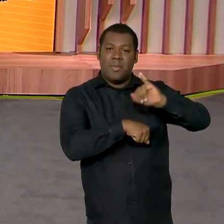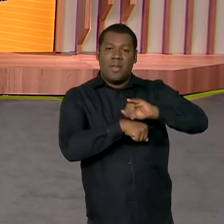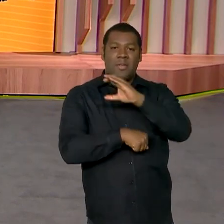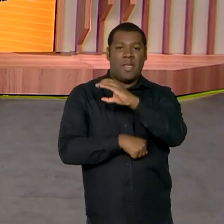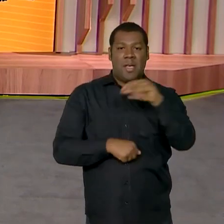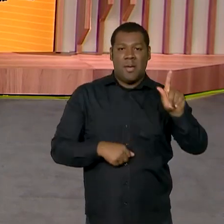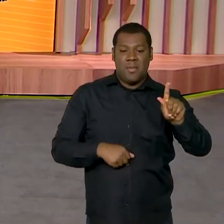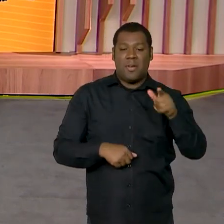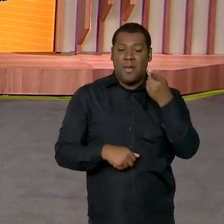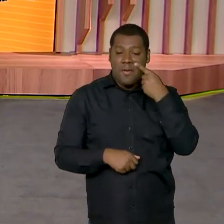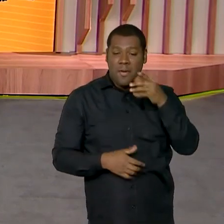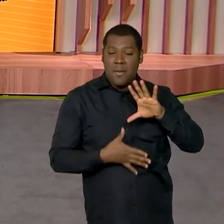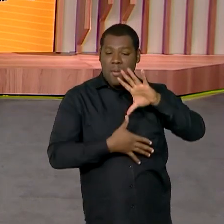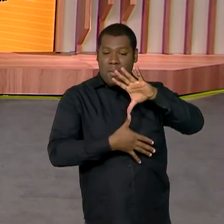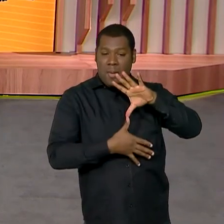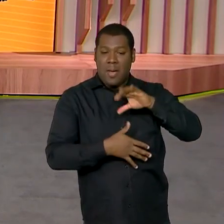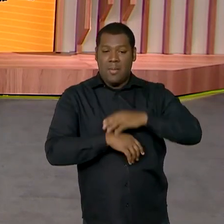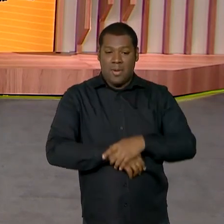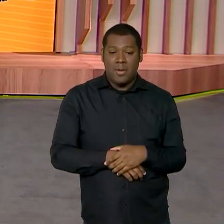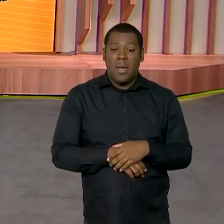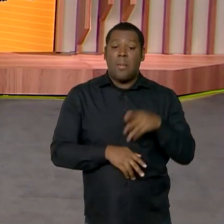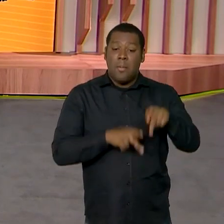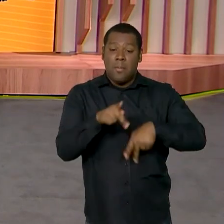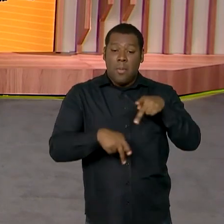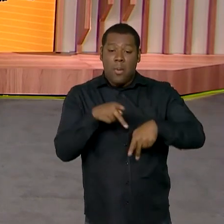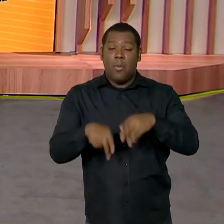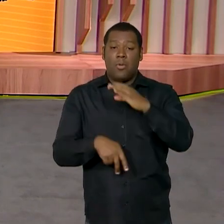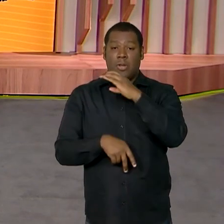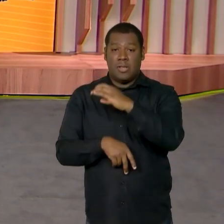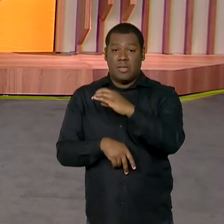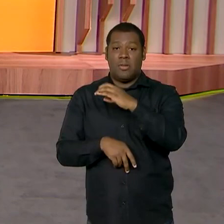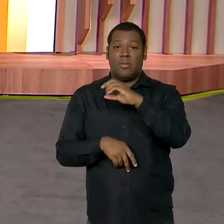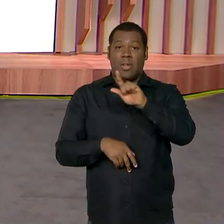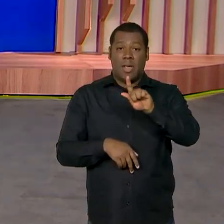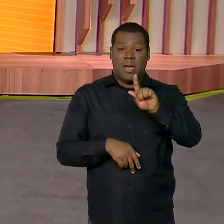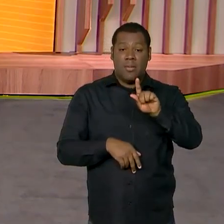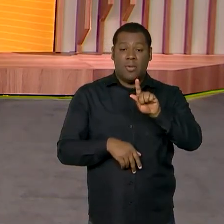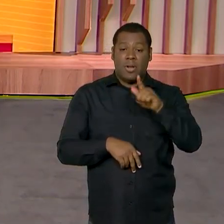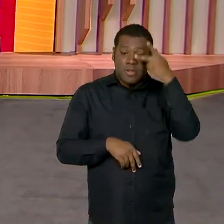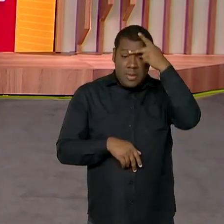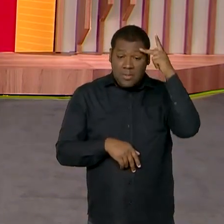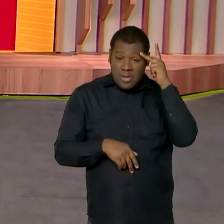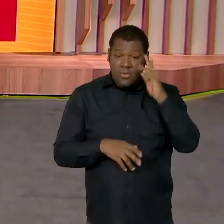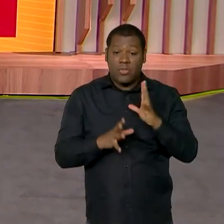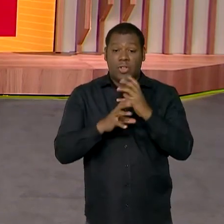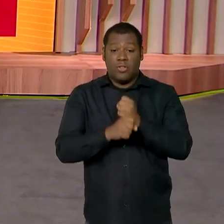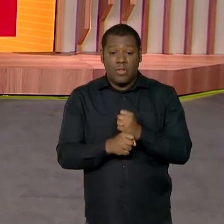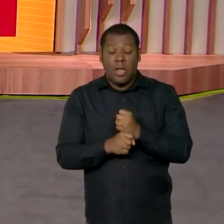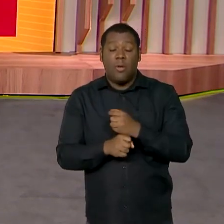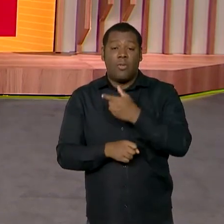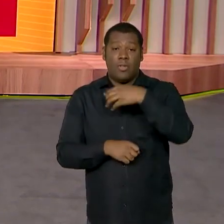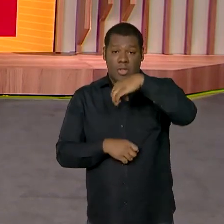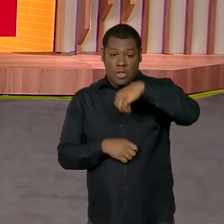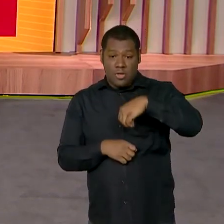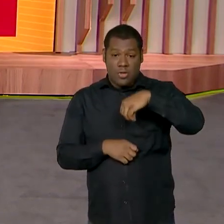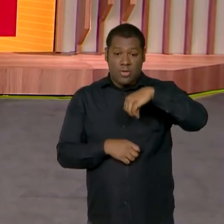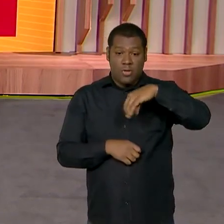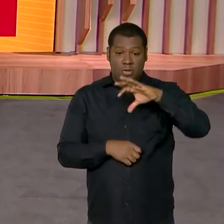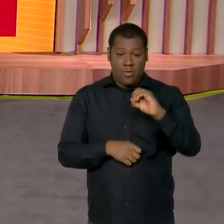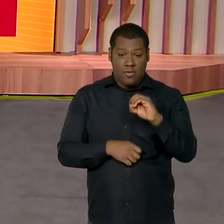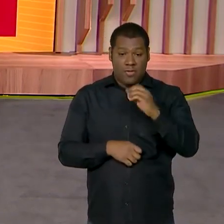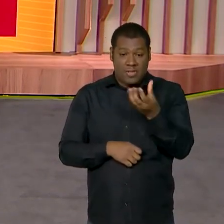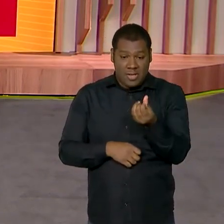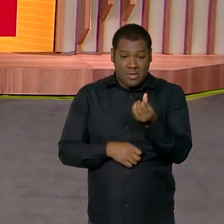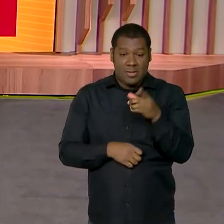do Sul. A gente pode ver no mapa que tem aí 906 mil habitantes, mais de 906 mil. Bom, na área